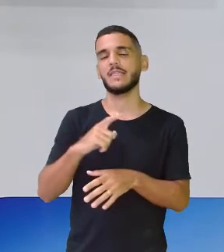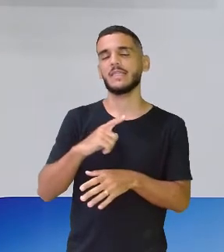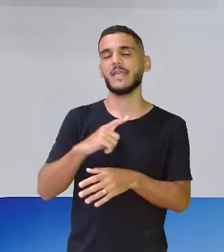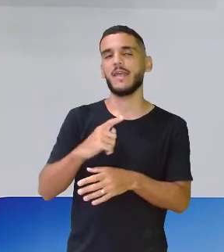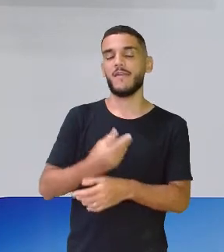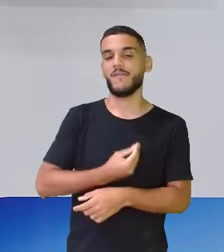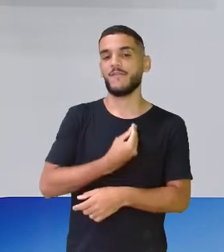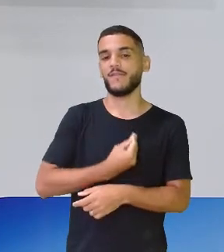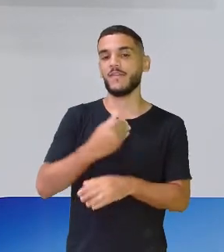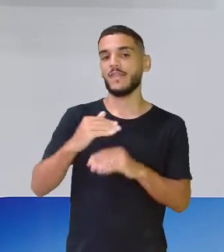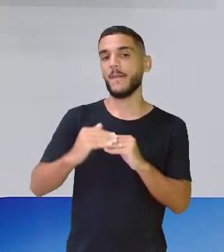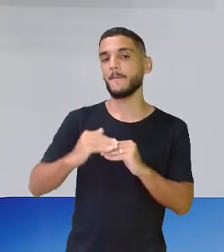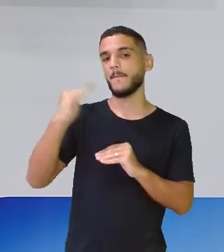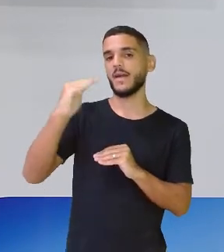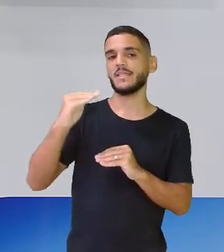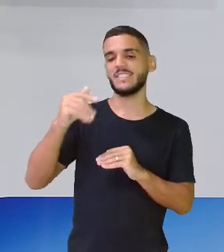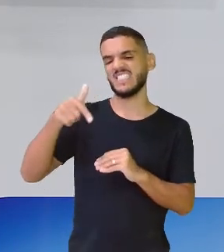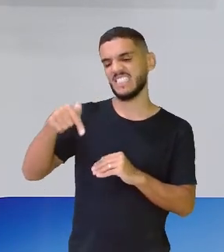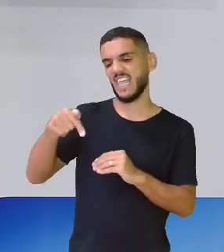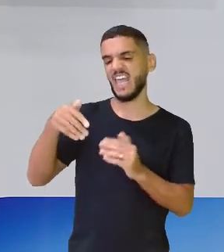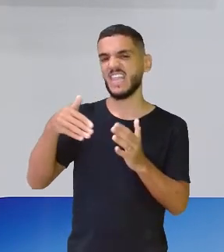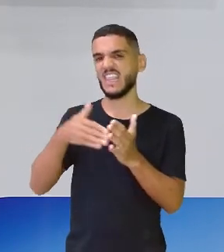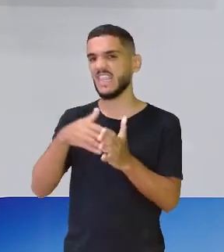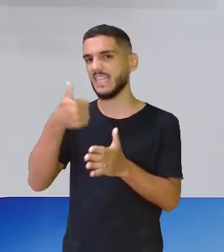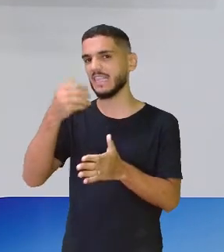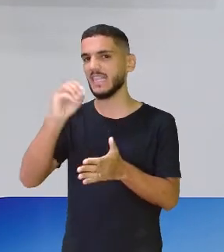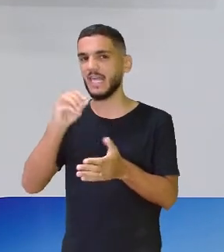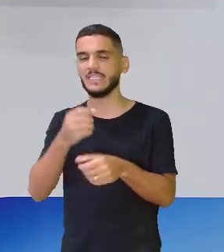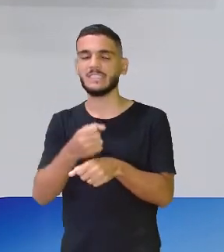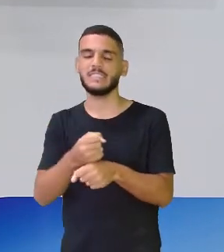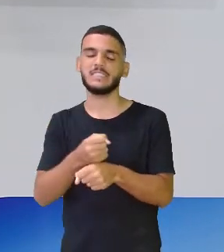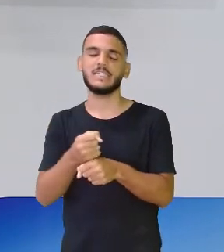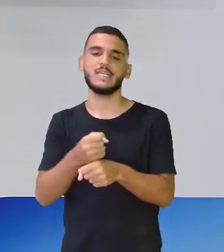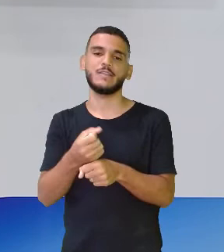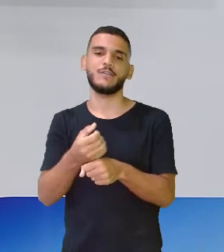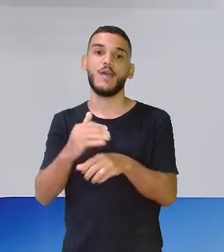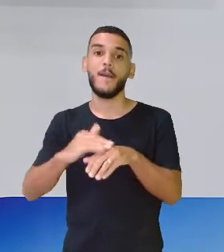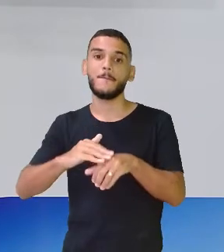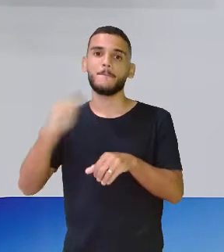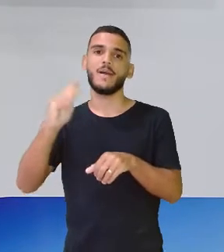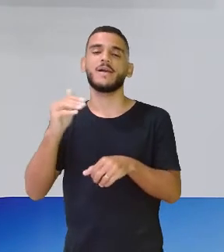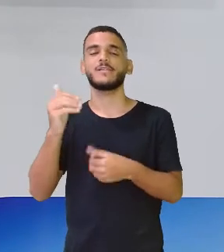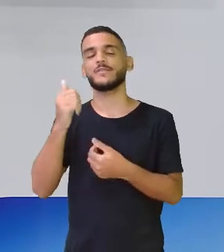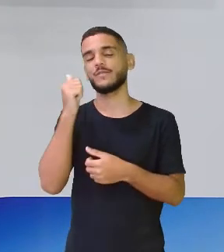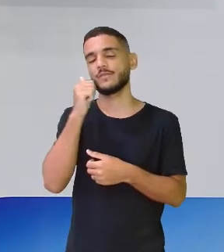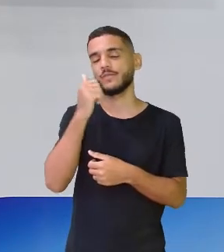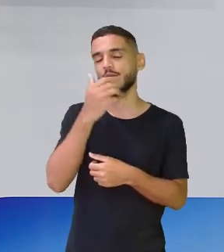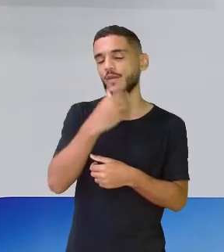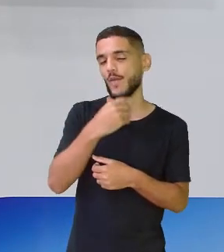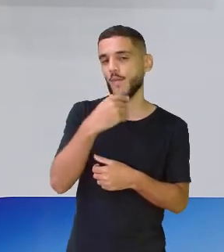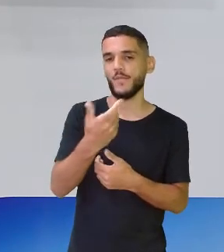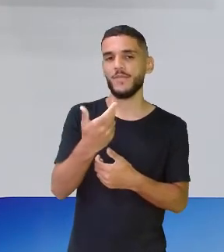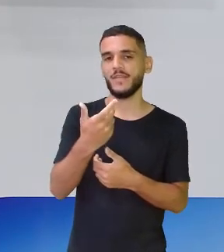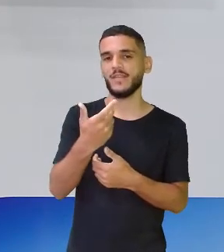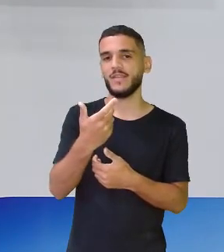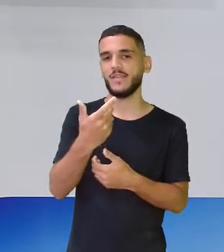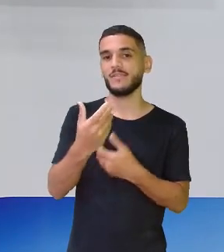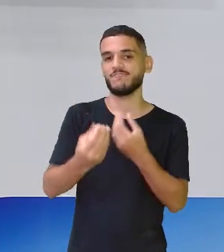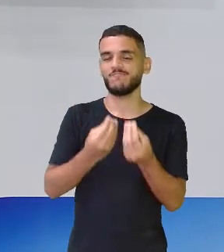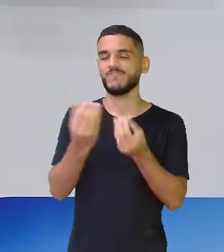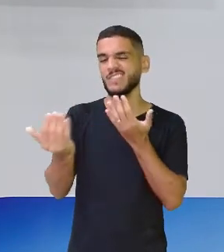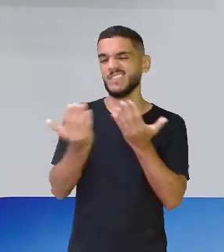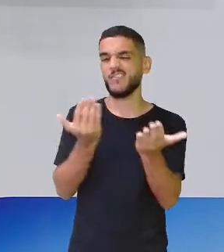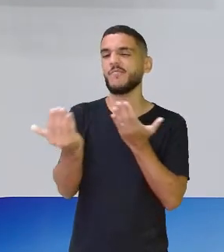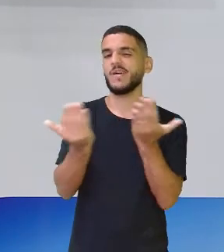os homens. Justamente porque a maioria dos homens não tem o hábito de fazer exames preventivos, ter uma alimentação